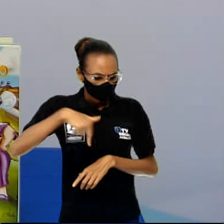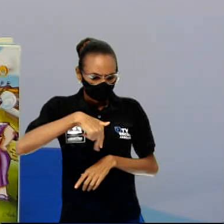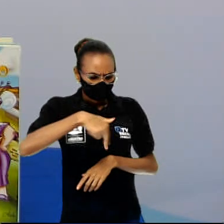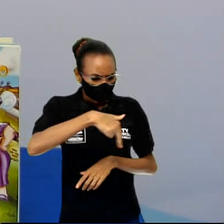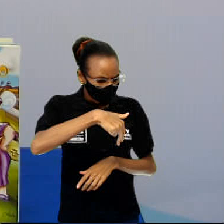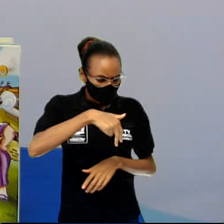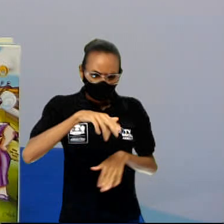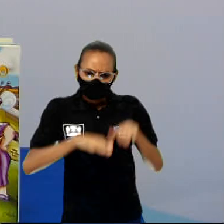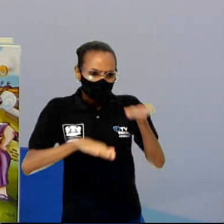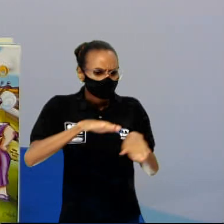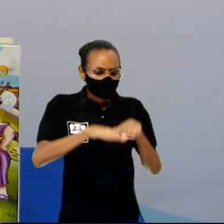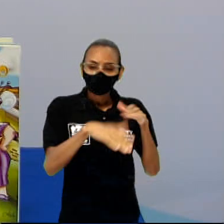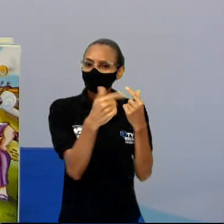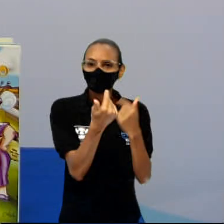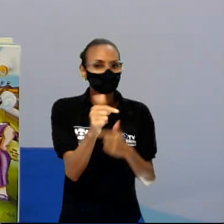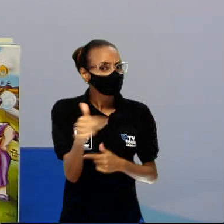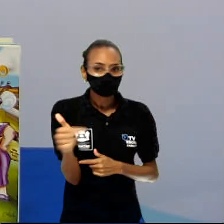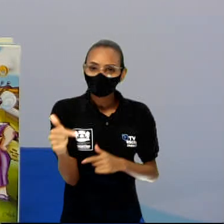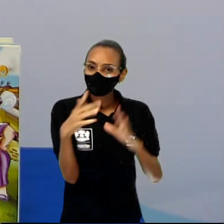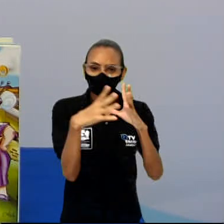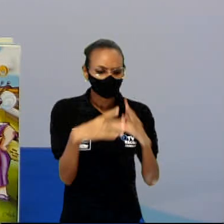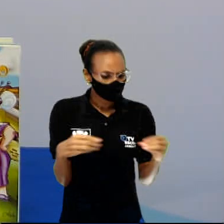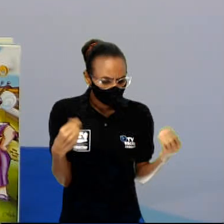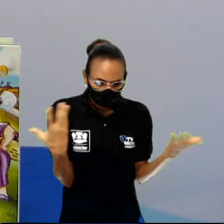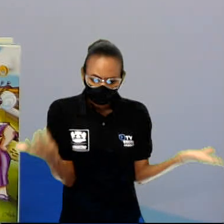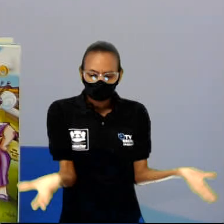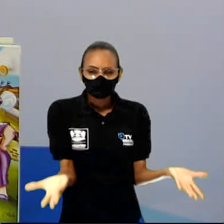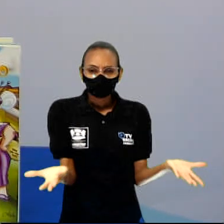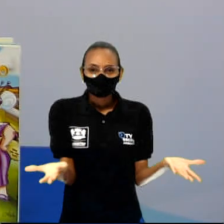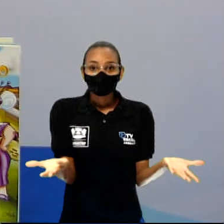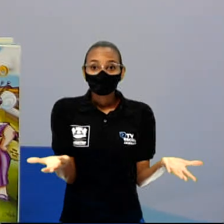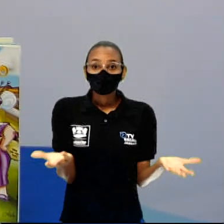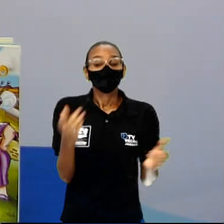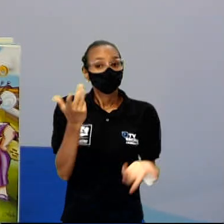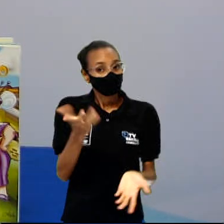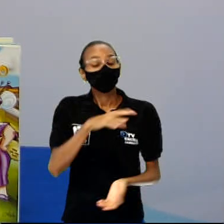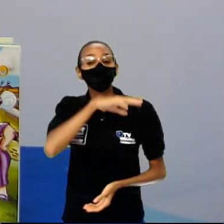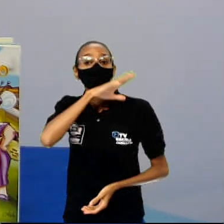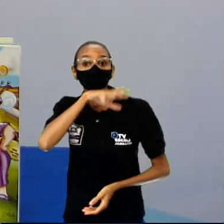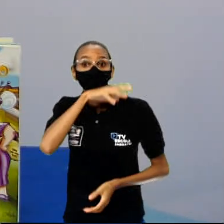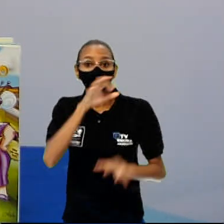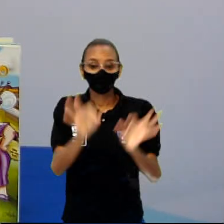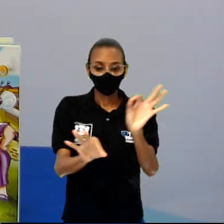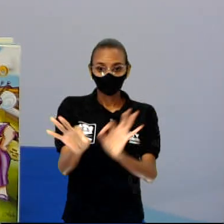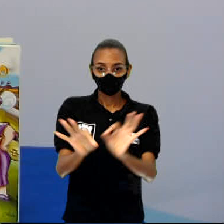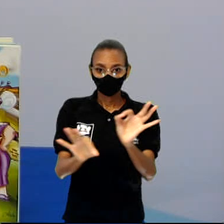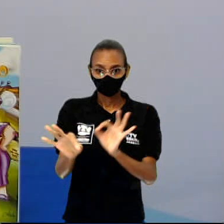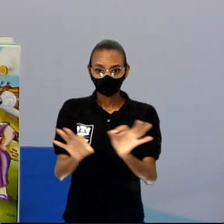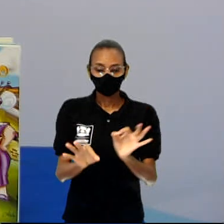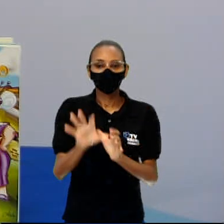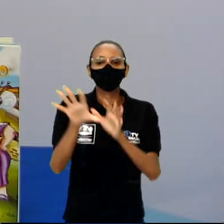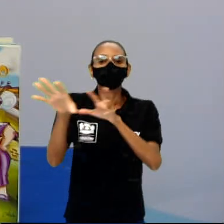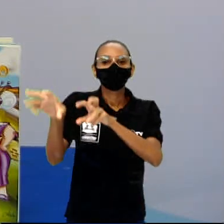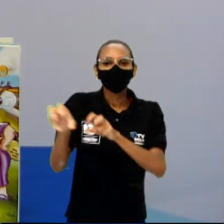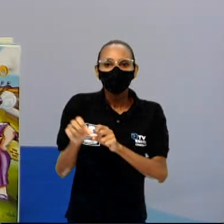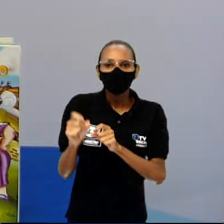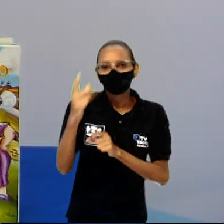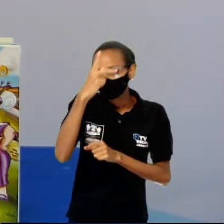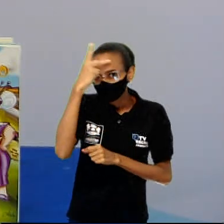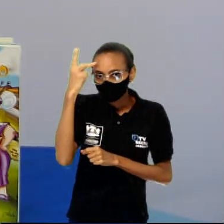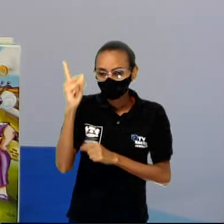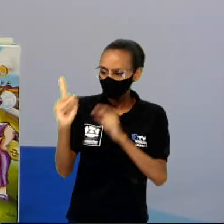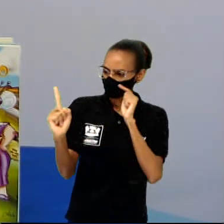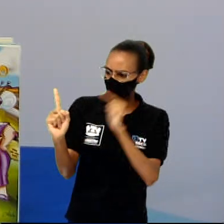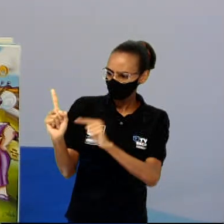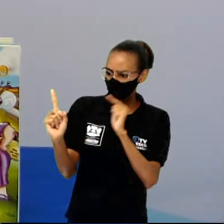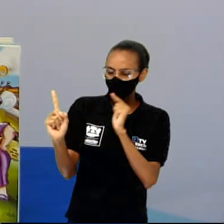pegadas. Foi uma coisa muito planejada, então os animais decidiram que também era hora de planejar como pegar aquela criaturinha, porque se ele levou os